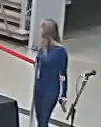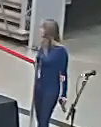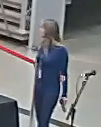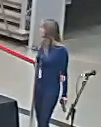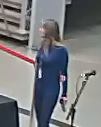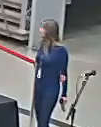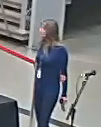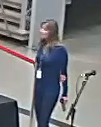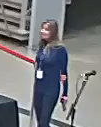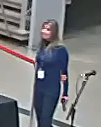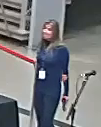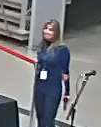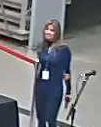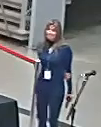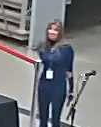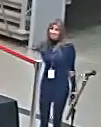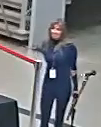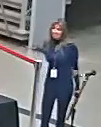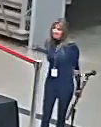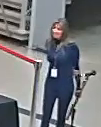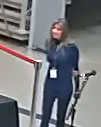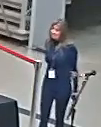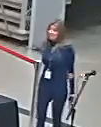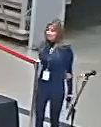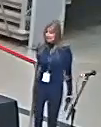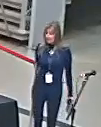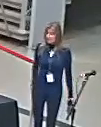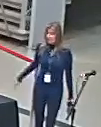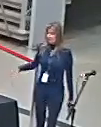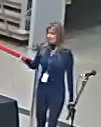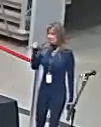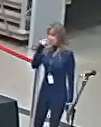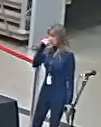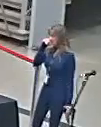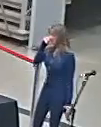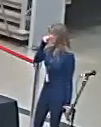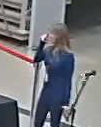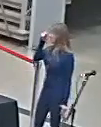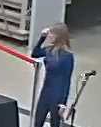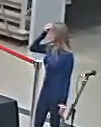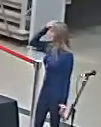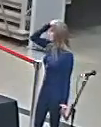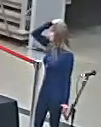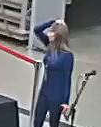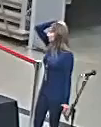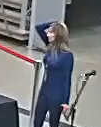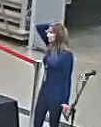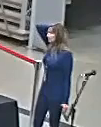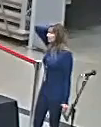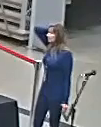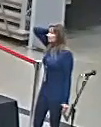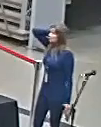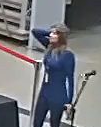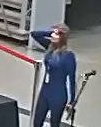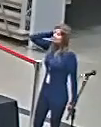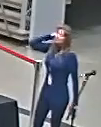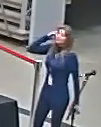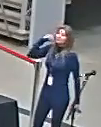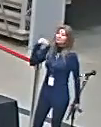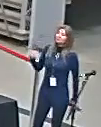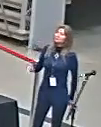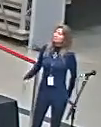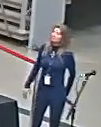no estado Eu também vim do plenário e apresentei esse requerimento que será